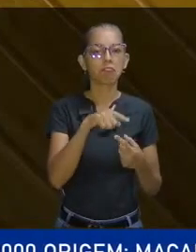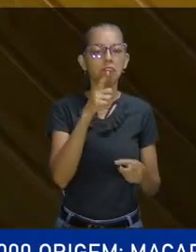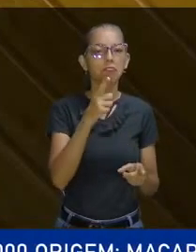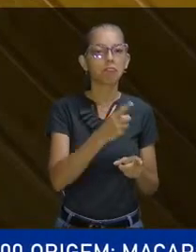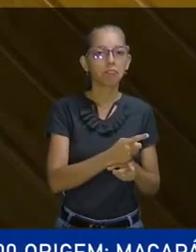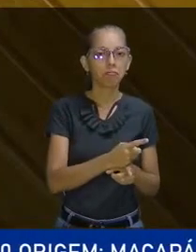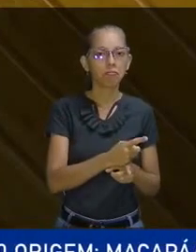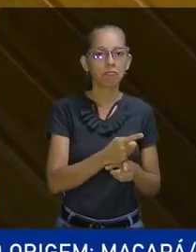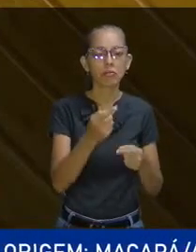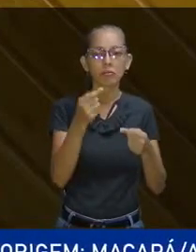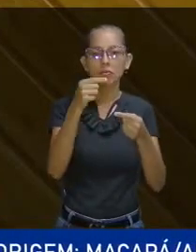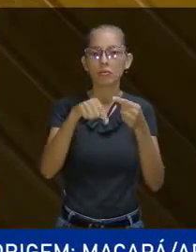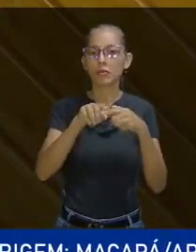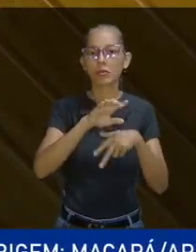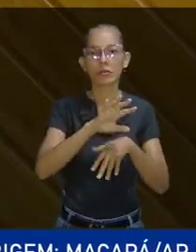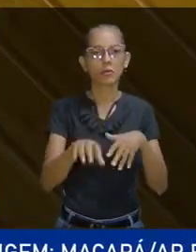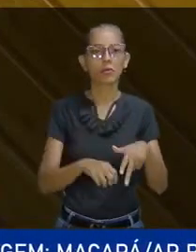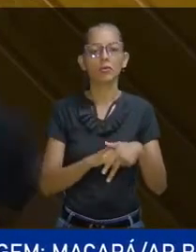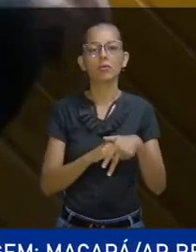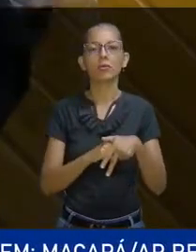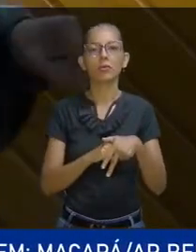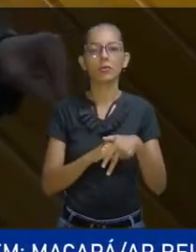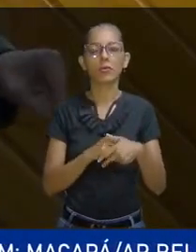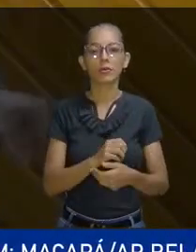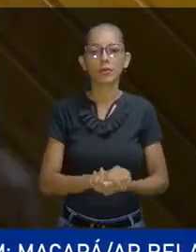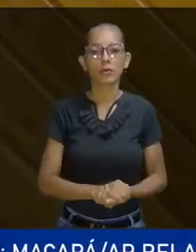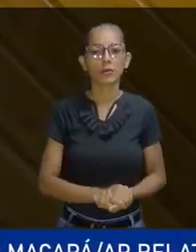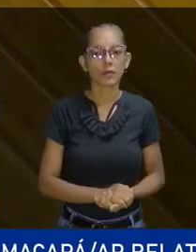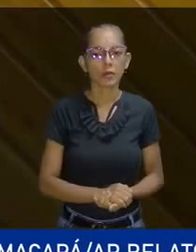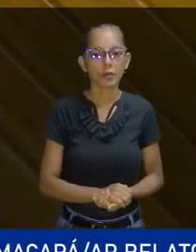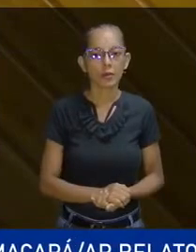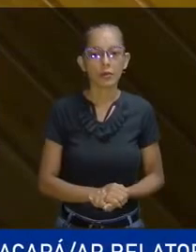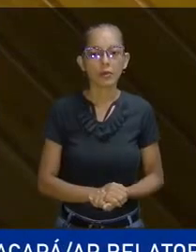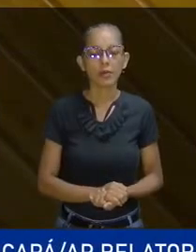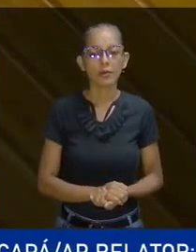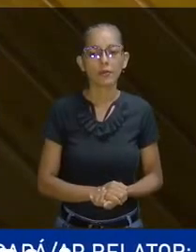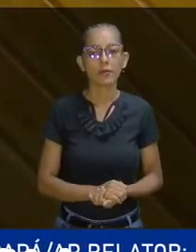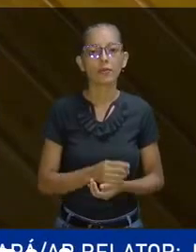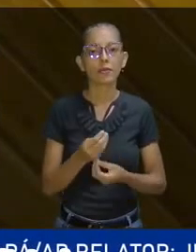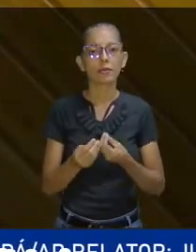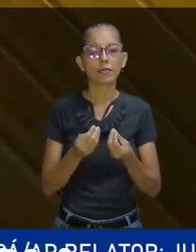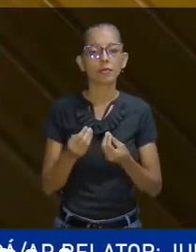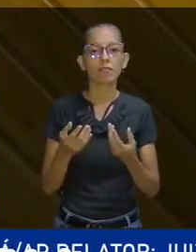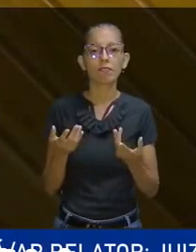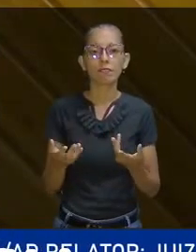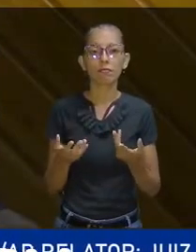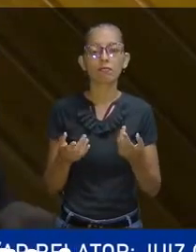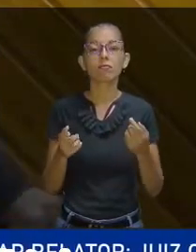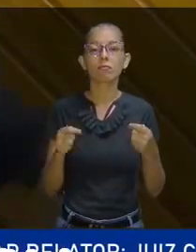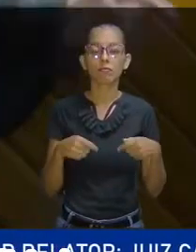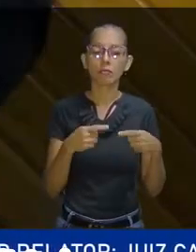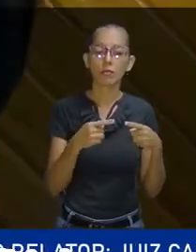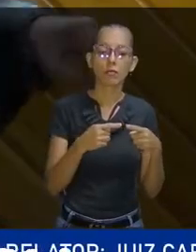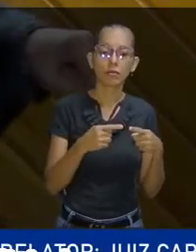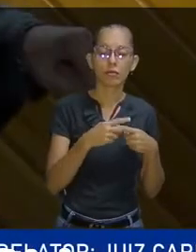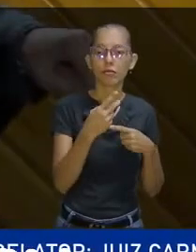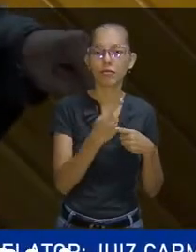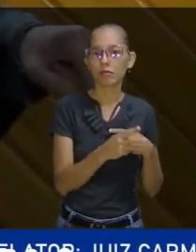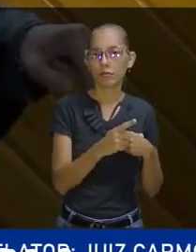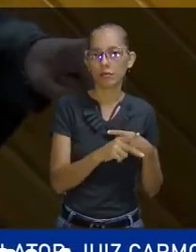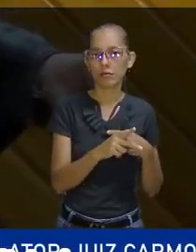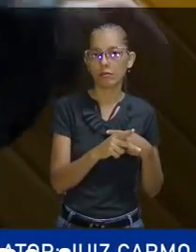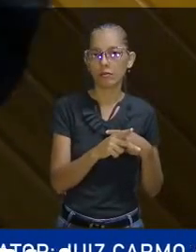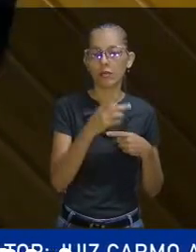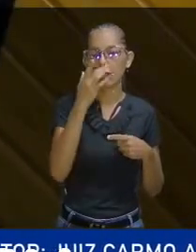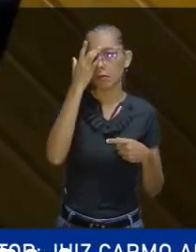captação ilícita, porque ausente um dos elementos essenciais para a configuração, que é a identificação do eleitor